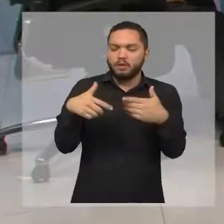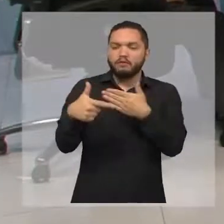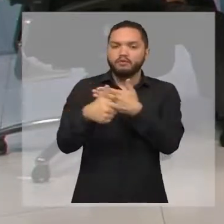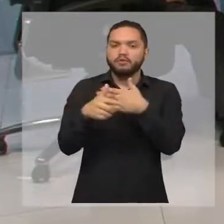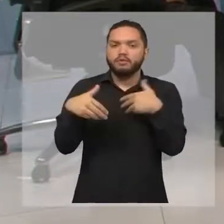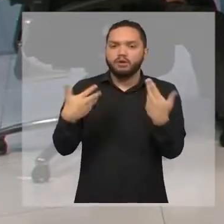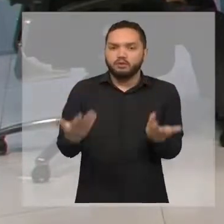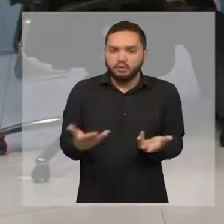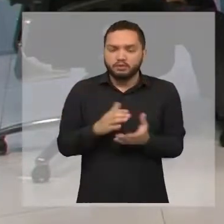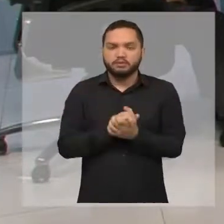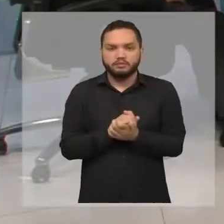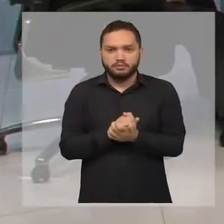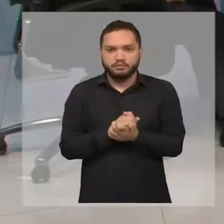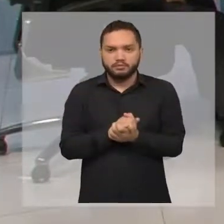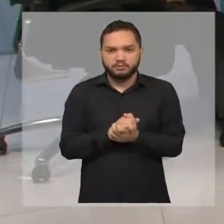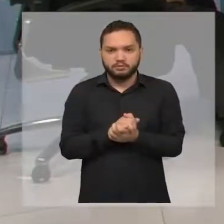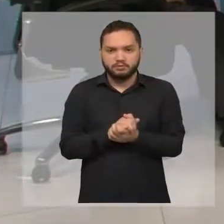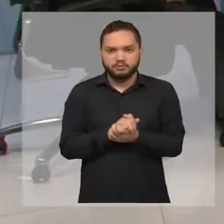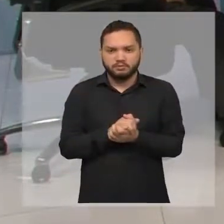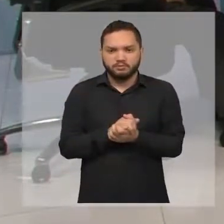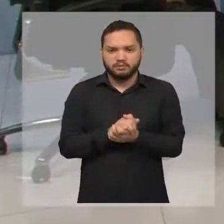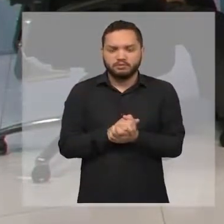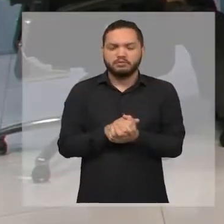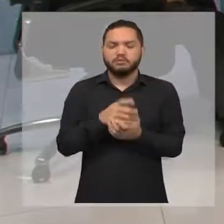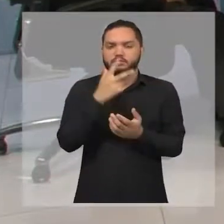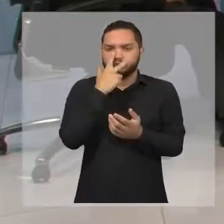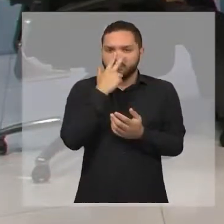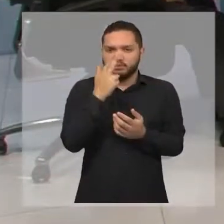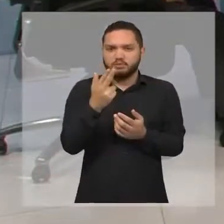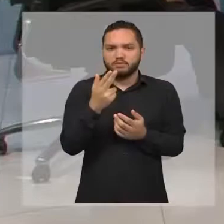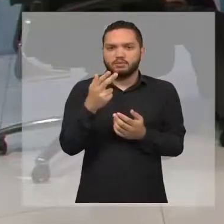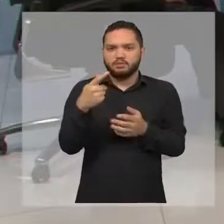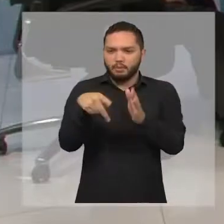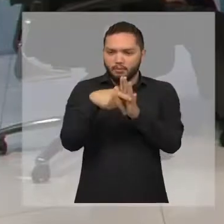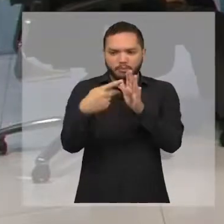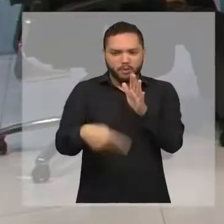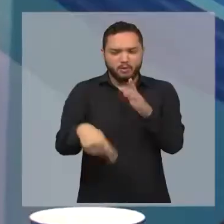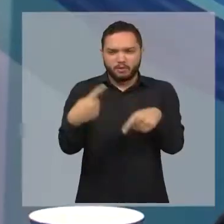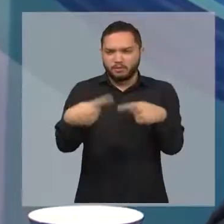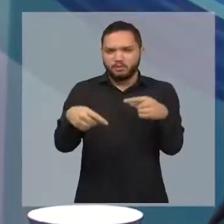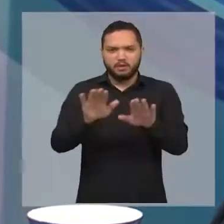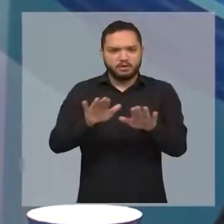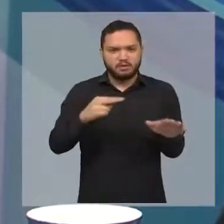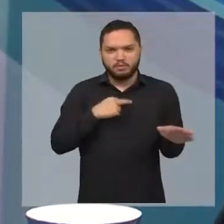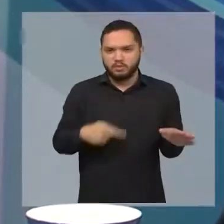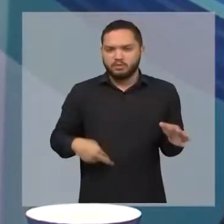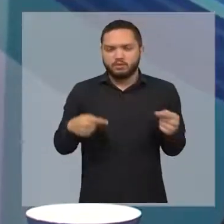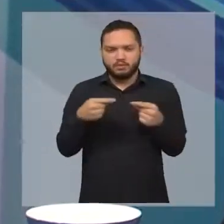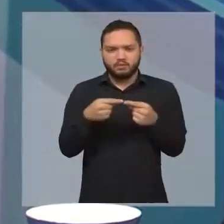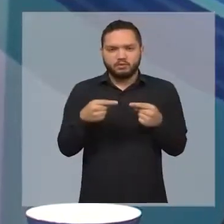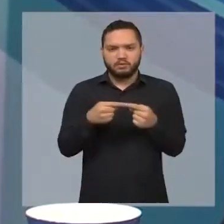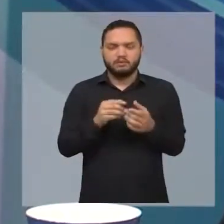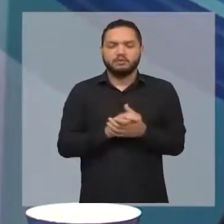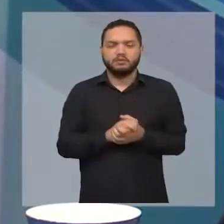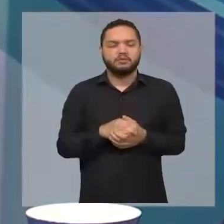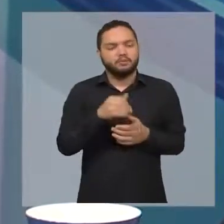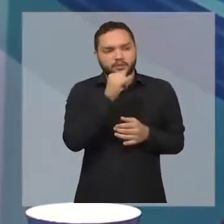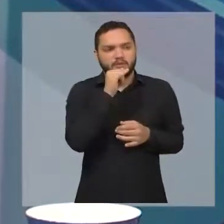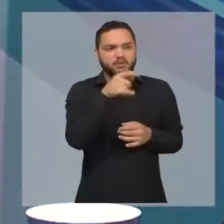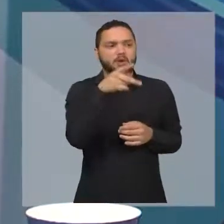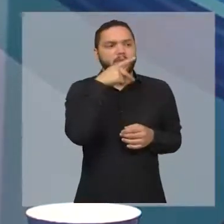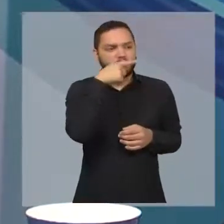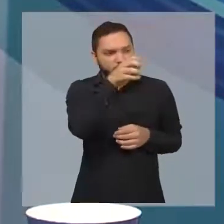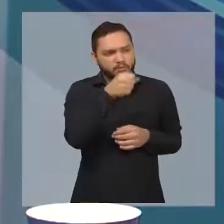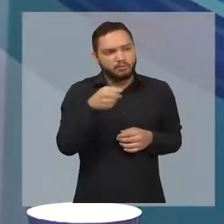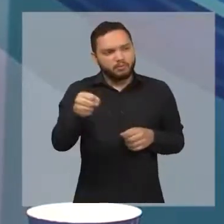é velha política, isso é da política republicana. Poderia fazer uma boa política dizendo assim: bem, o seu partido vai indicar, mas indique